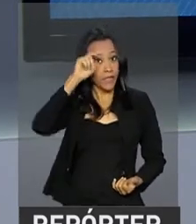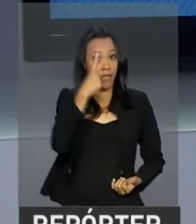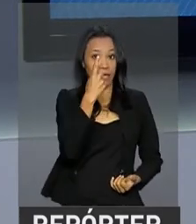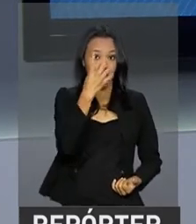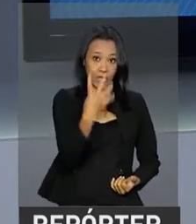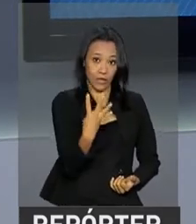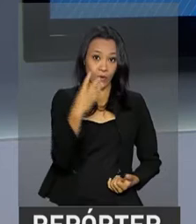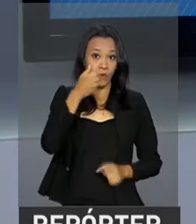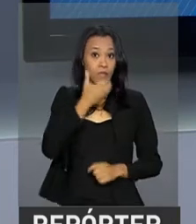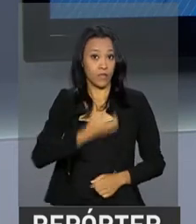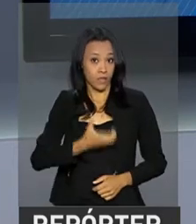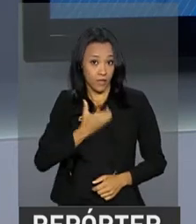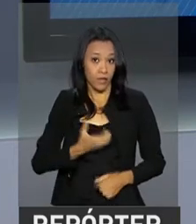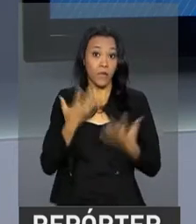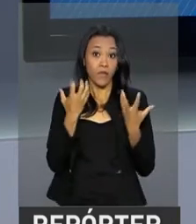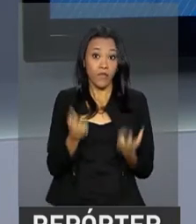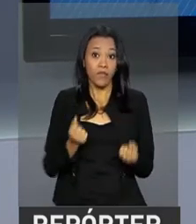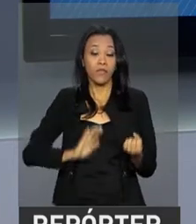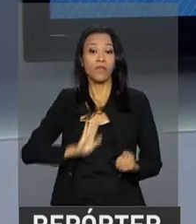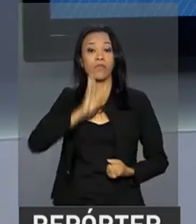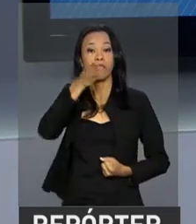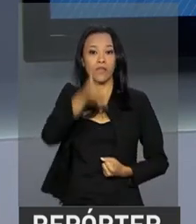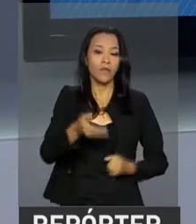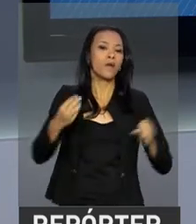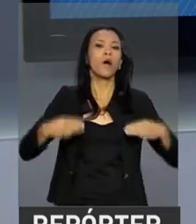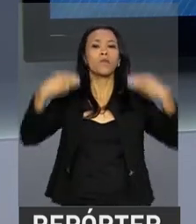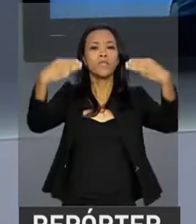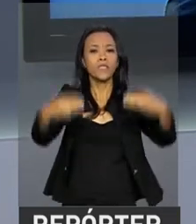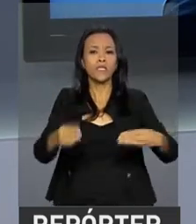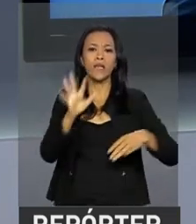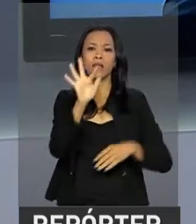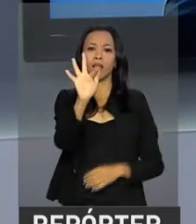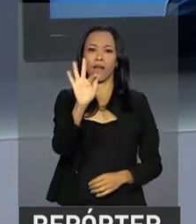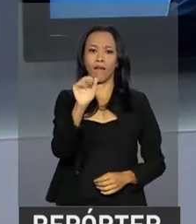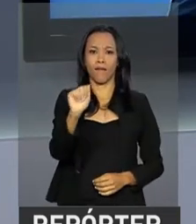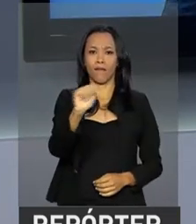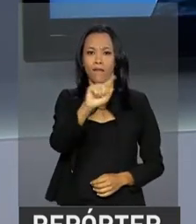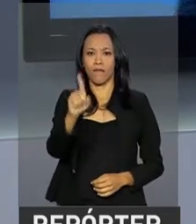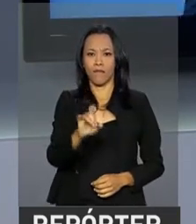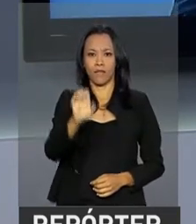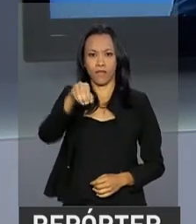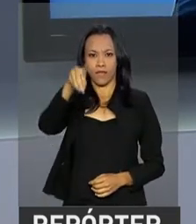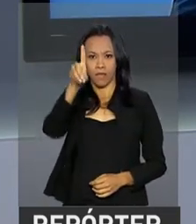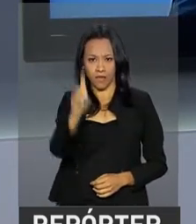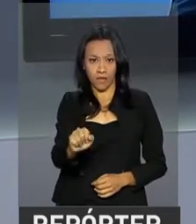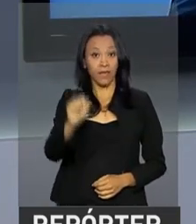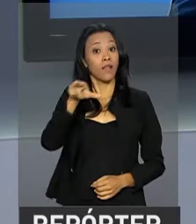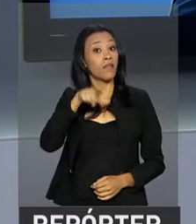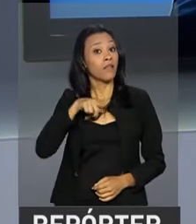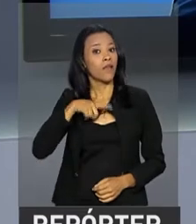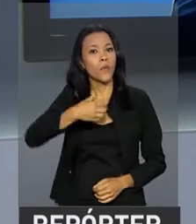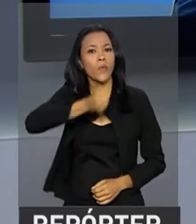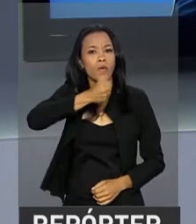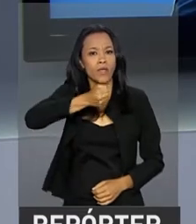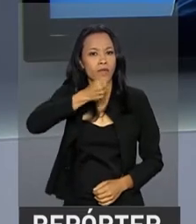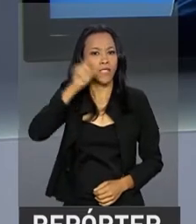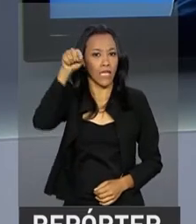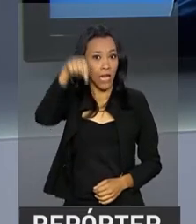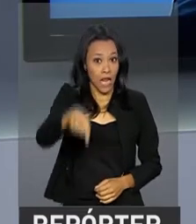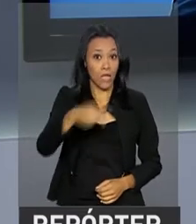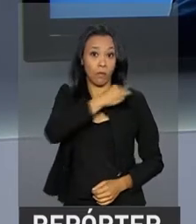dezembro e nós vamos até o ministério da fazenda onde está o repórter joão pedro neto ele vai acompanhar a coletiva do ministro henrique meirelles